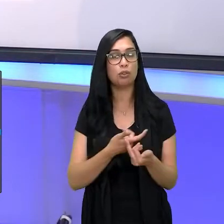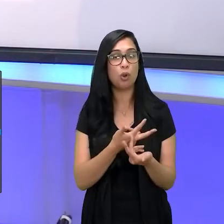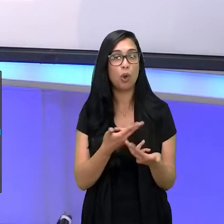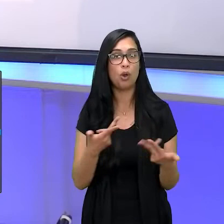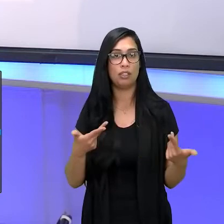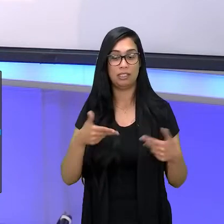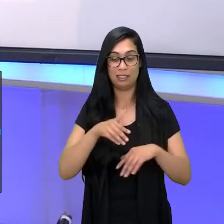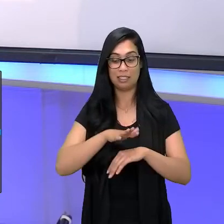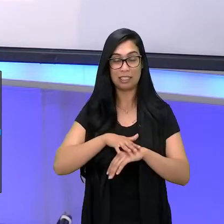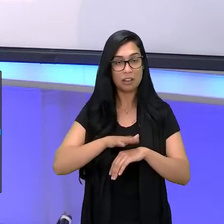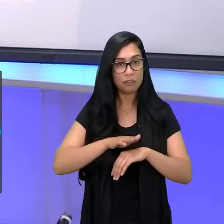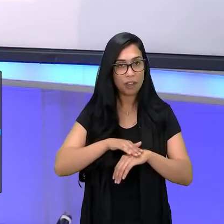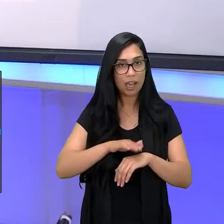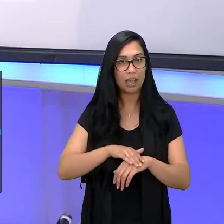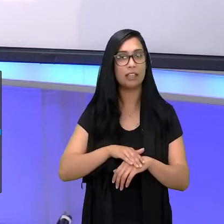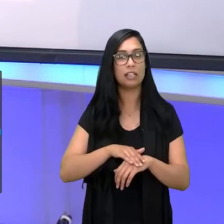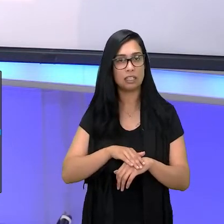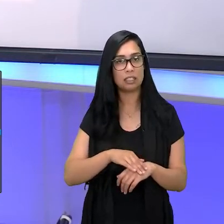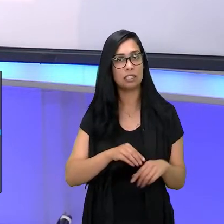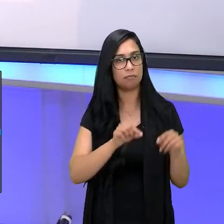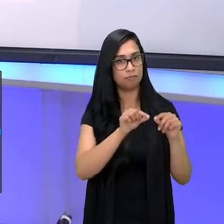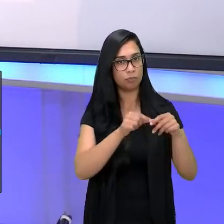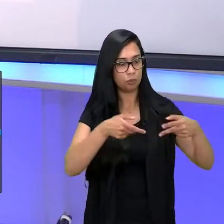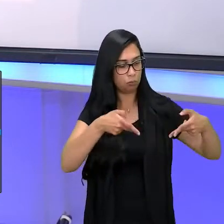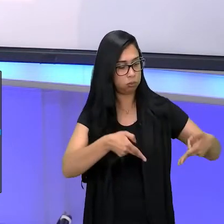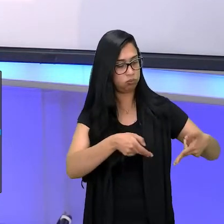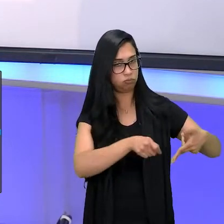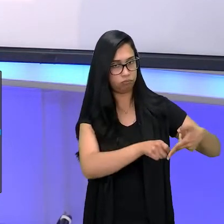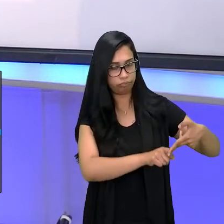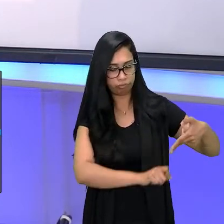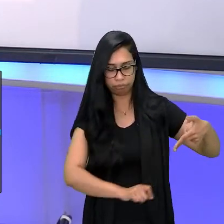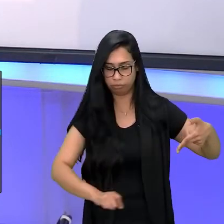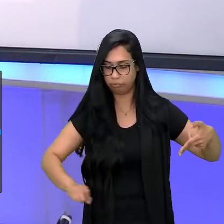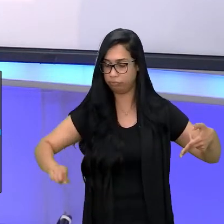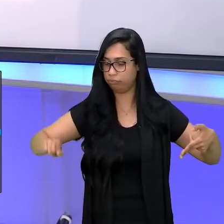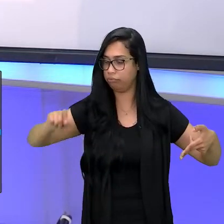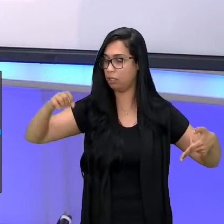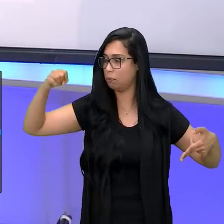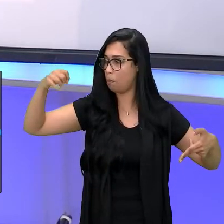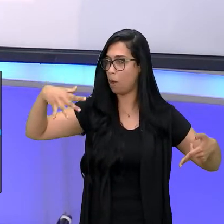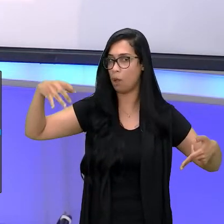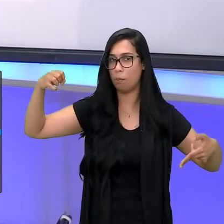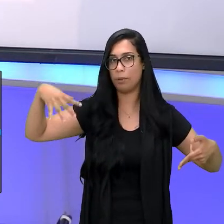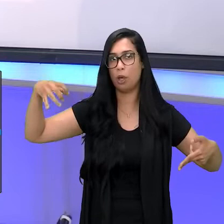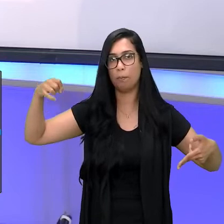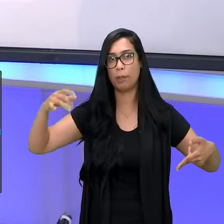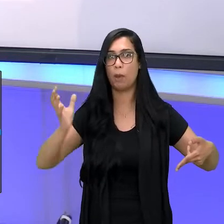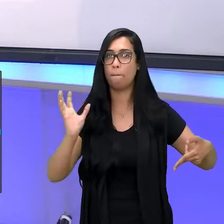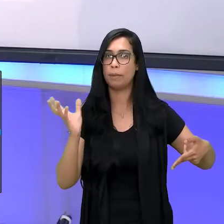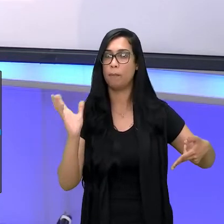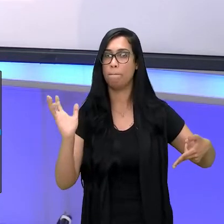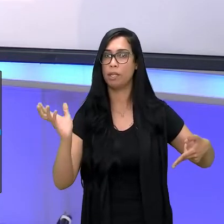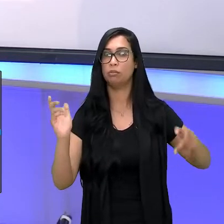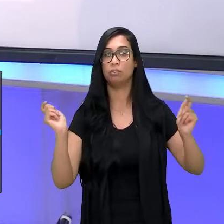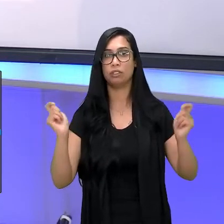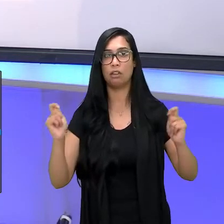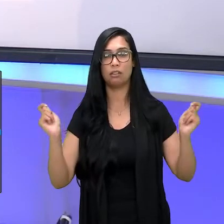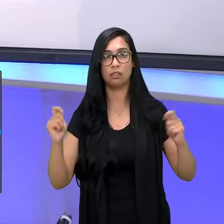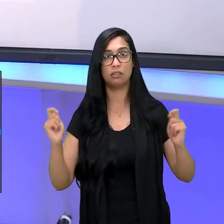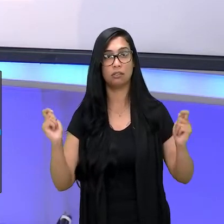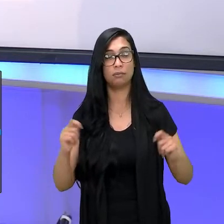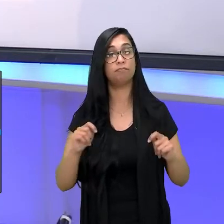Então, trocando aí por uma lâmpada um pouco sem ser incandescente, né? Você pode ter já um